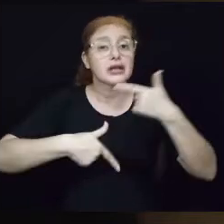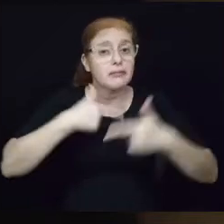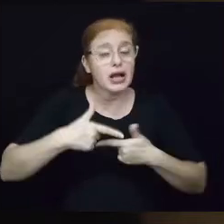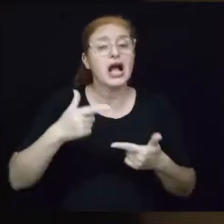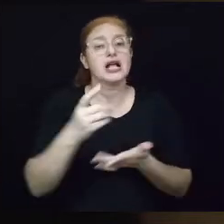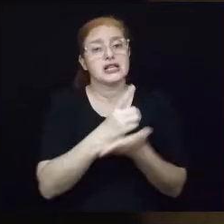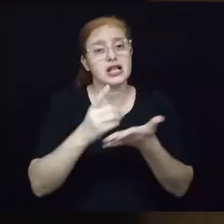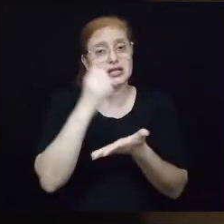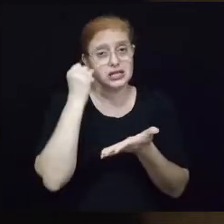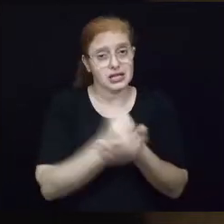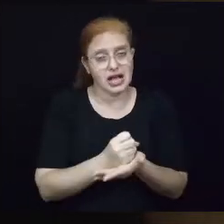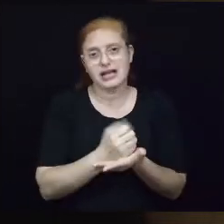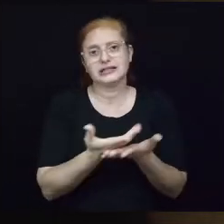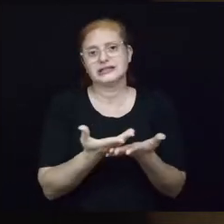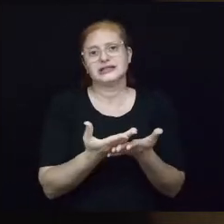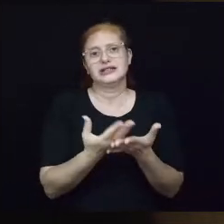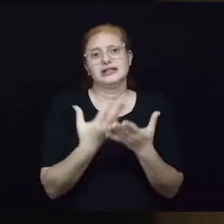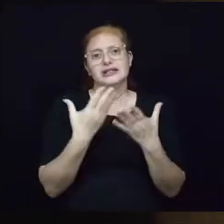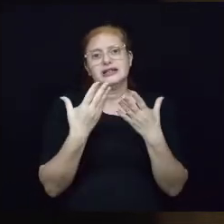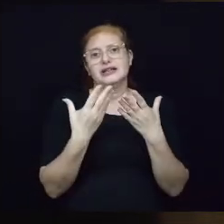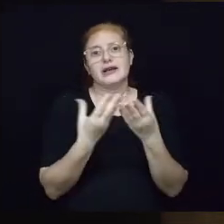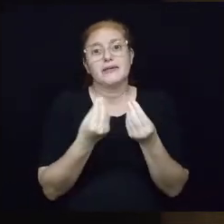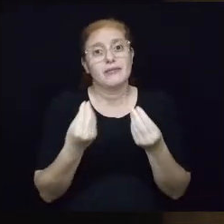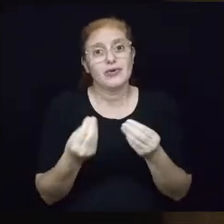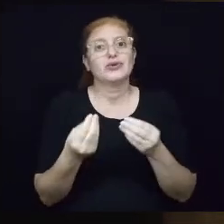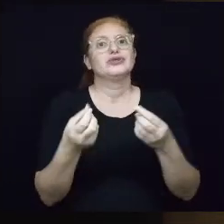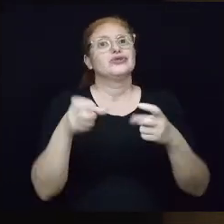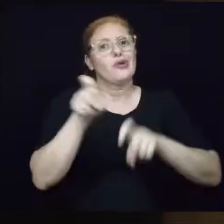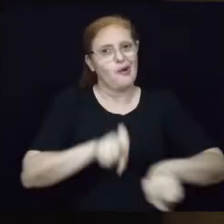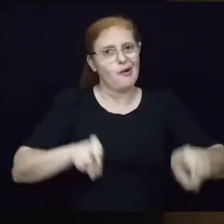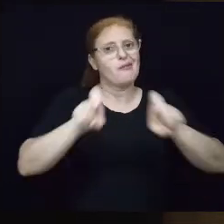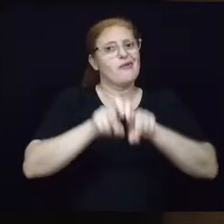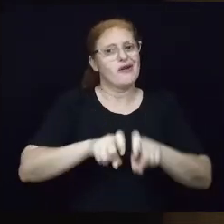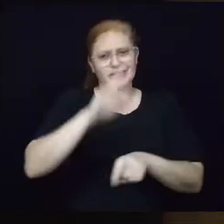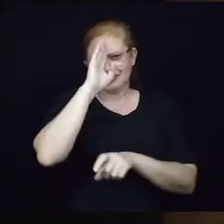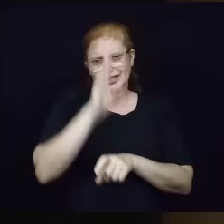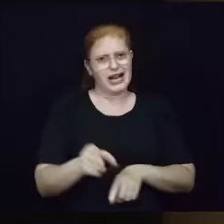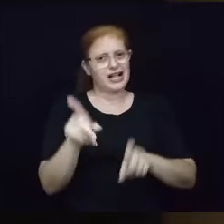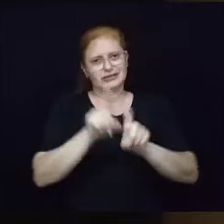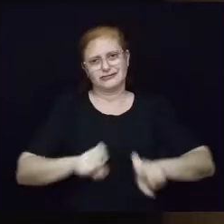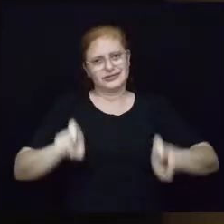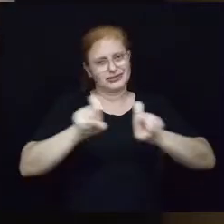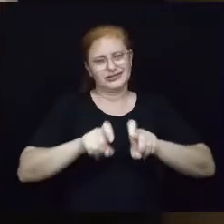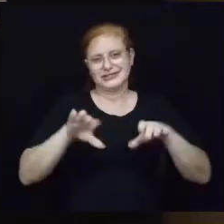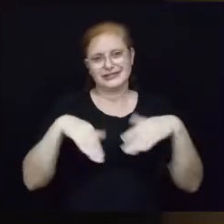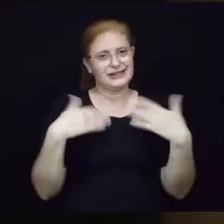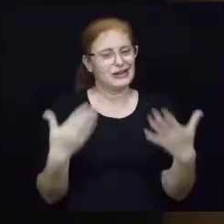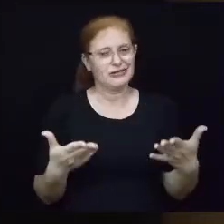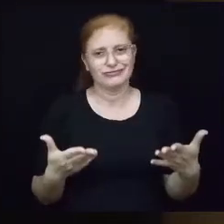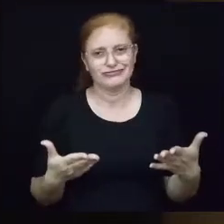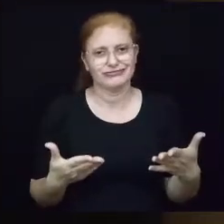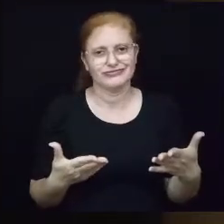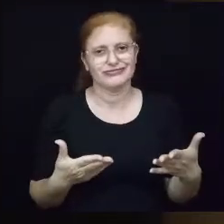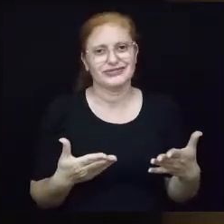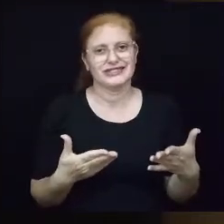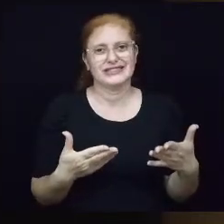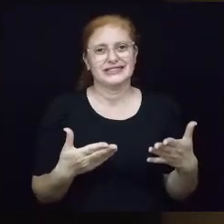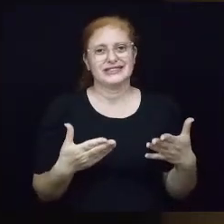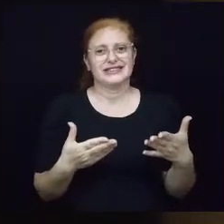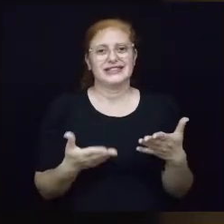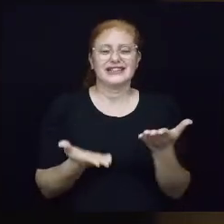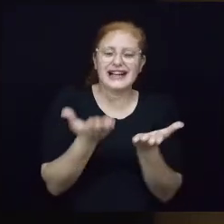trabalho na Design Toon e lá é muito computador. Lá é computador direto, né, Mauro? Pois é, então aí fica meio